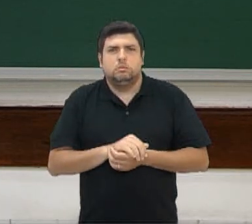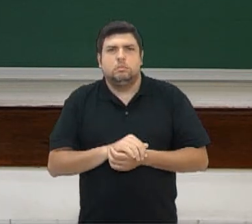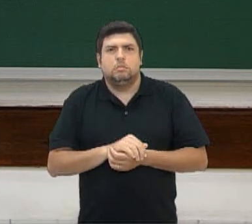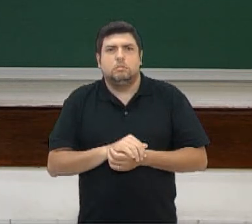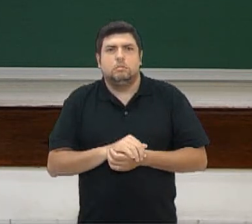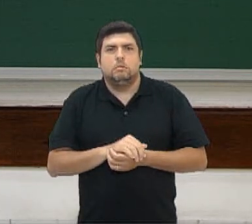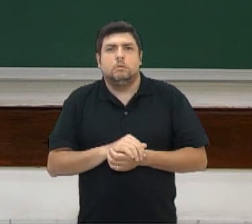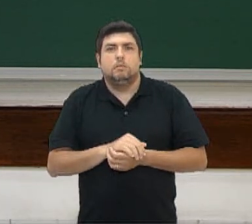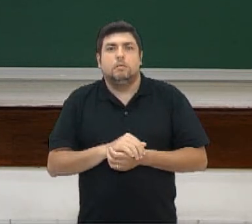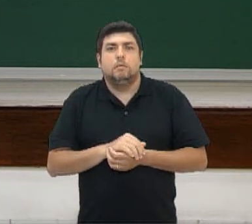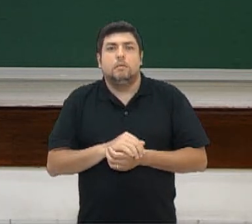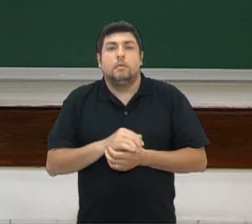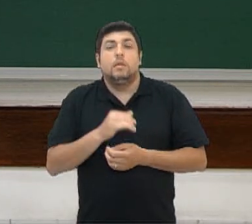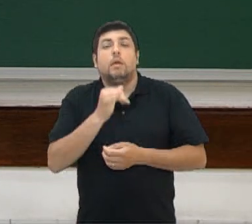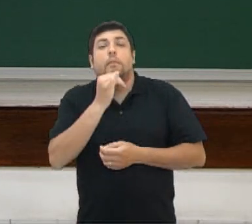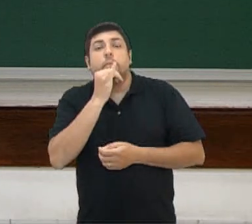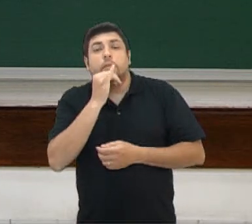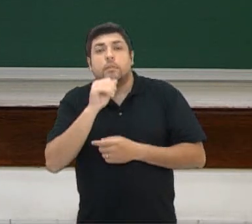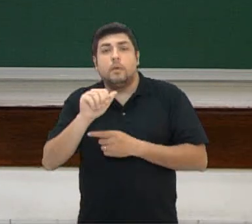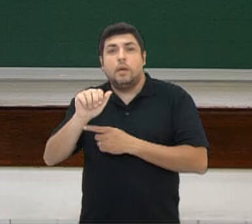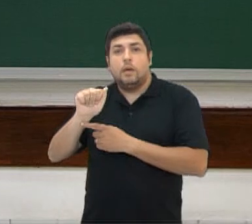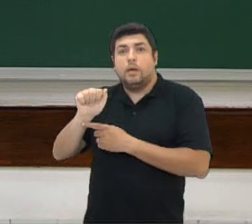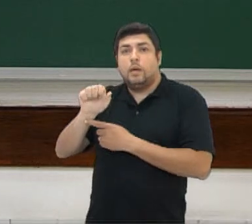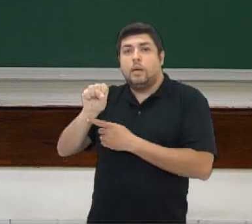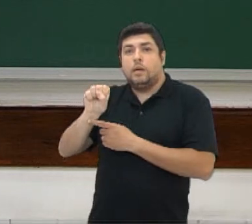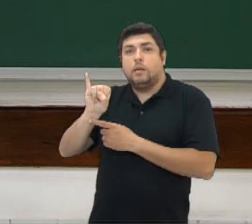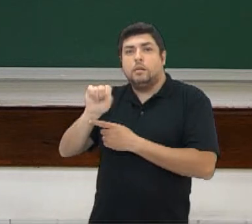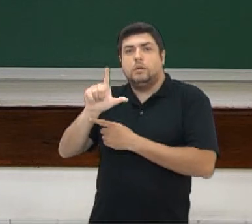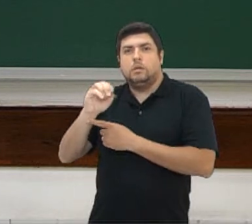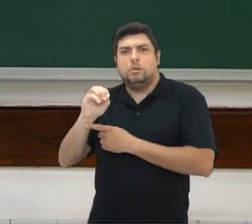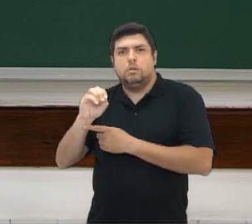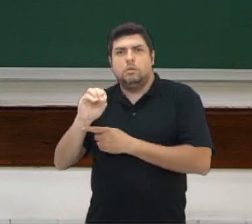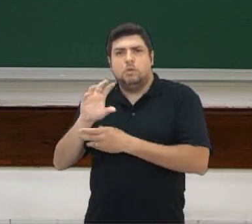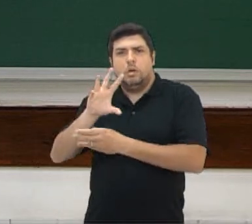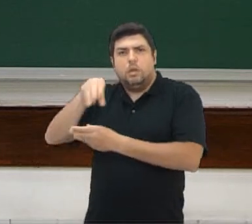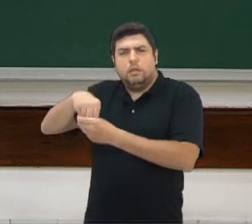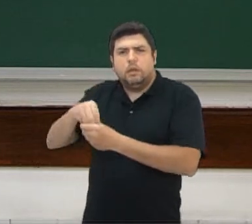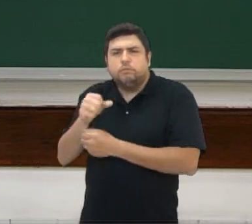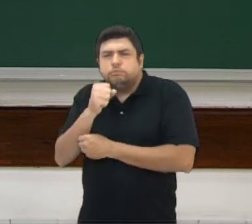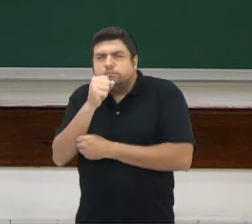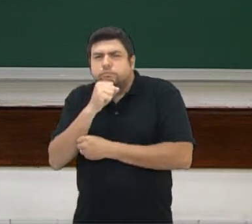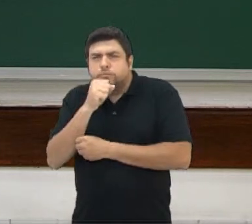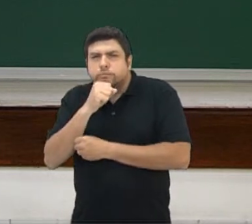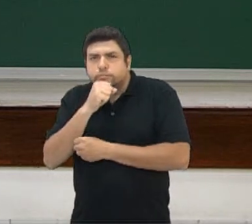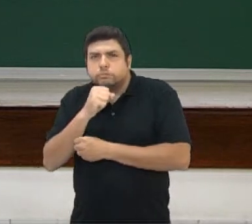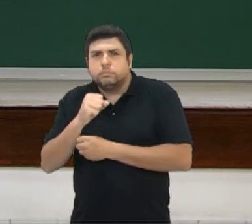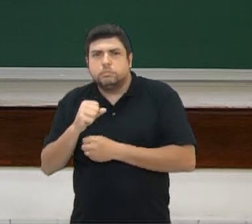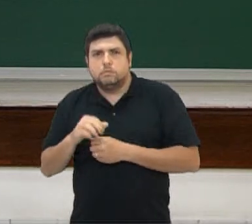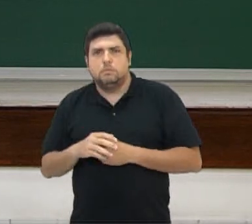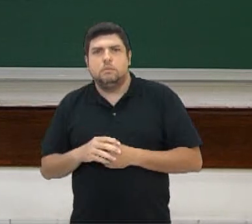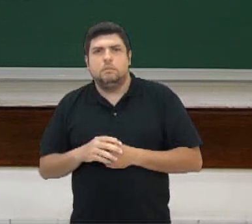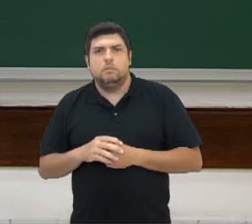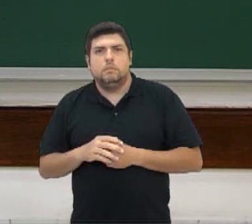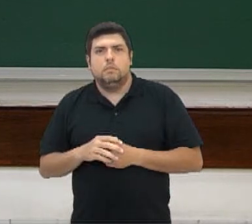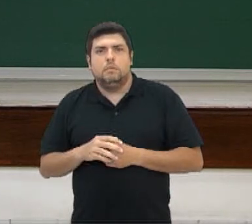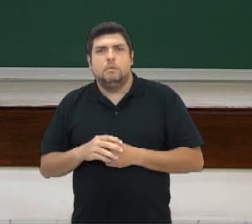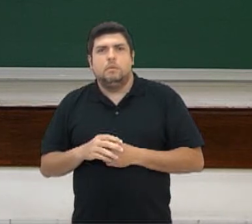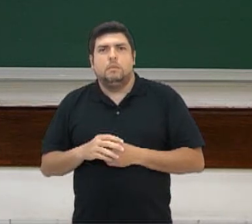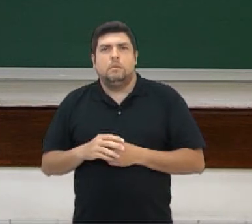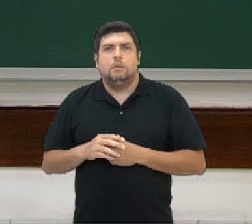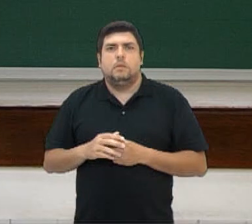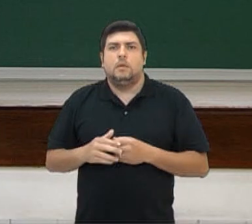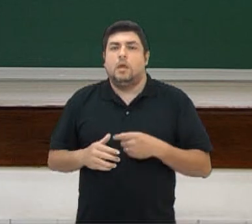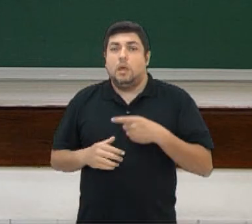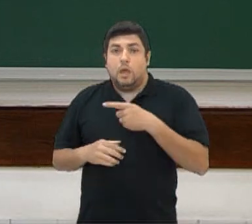a pessoa ela fica reclusa ali dentro. Ela não tem mais autonomia da sua vida, apesar que ela vai ter que participar das instituições. Ela vai